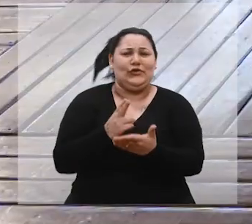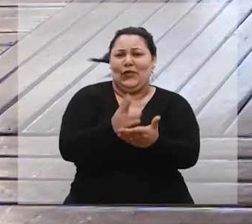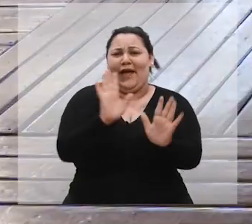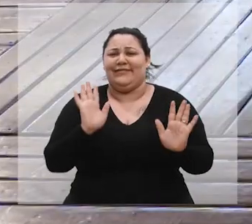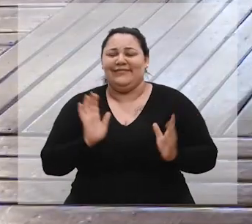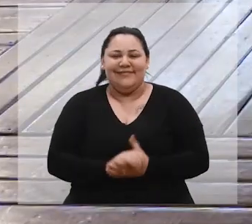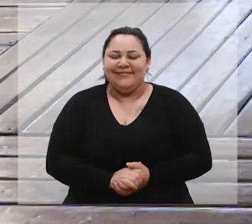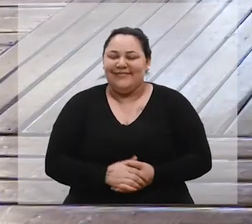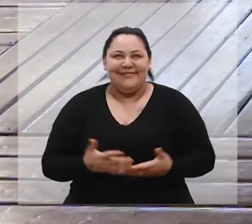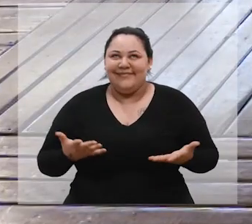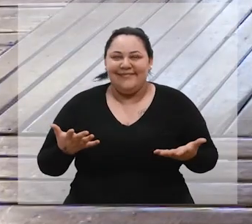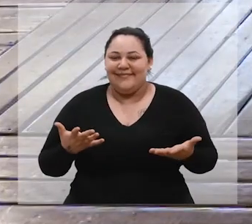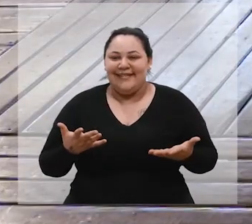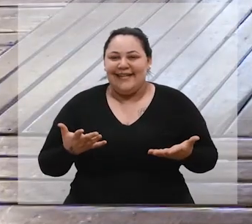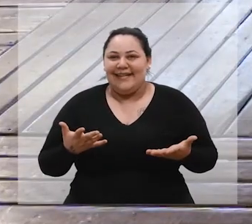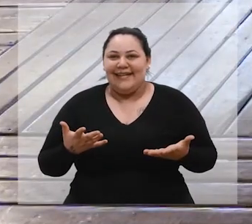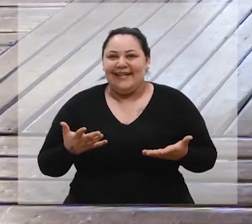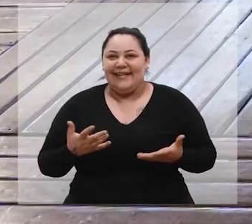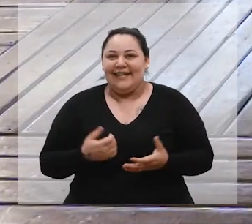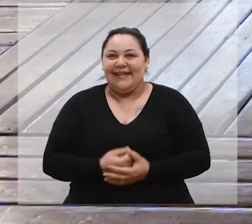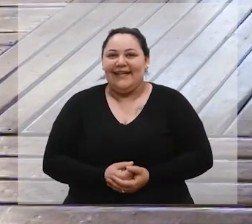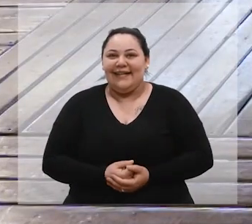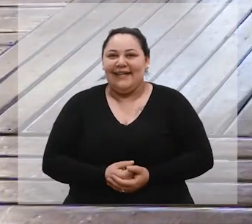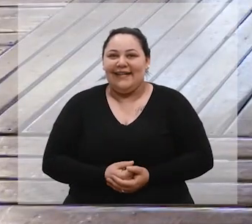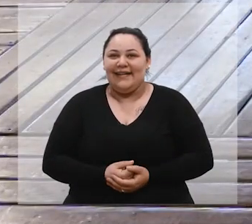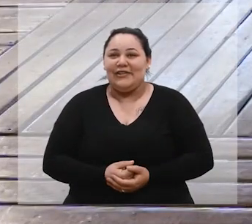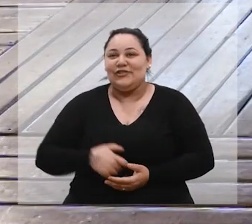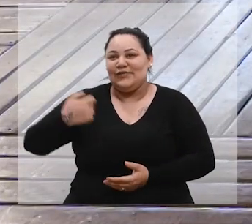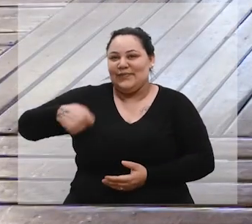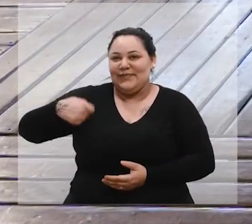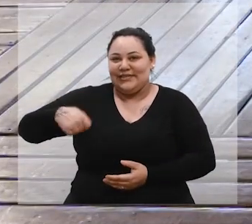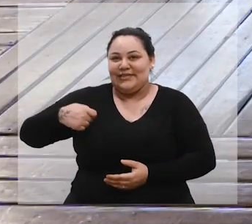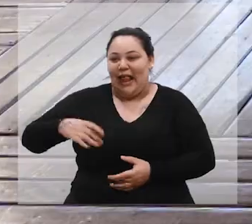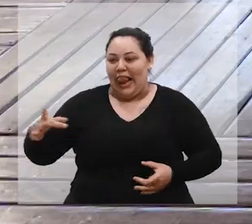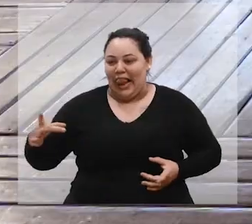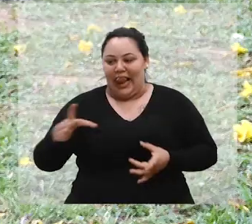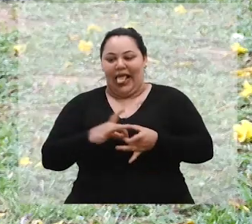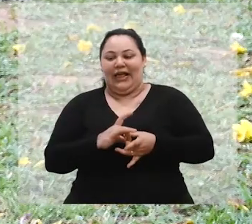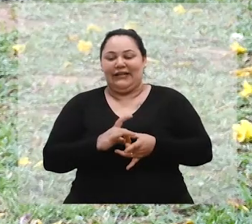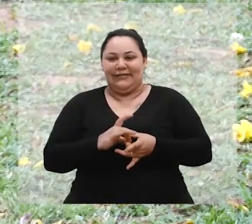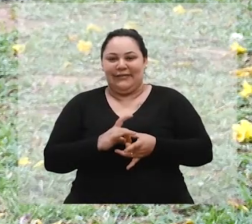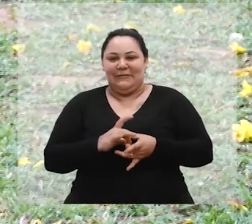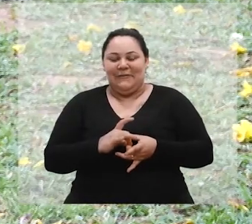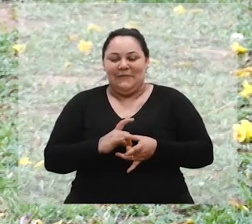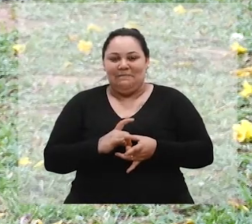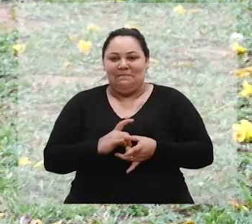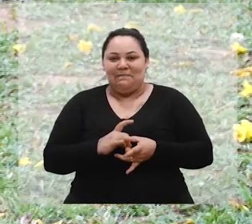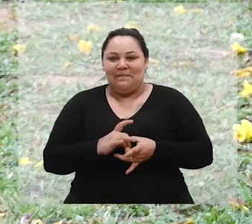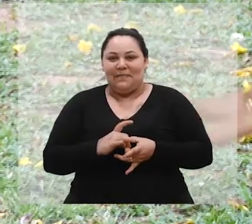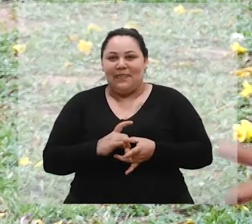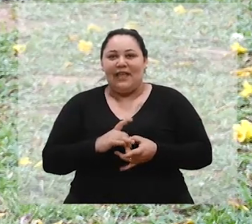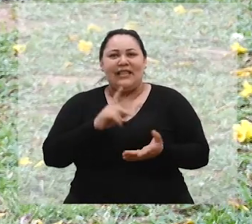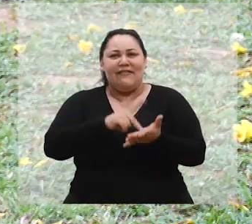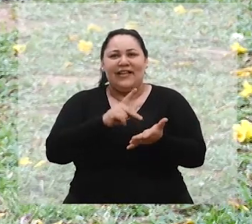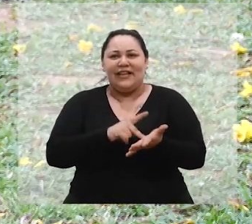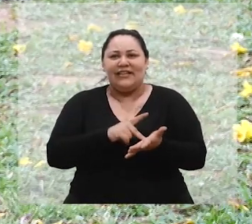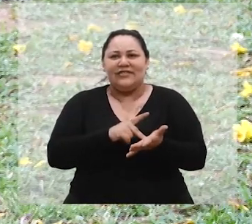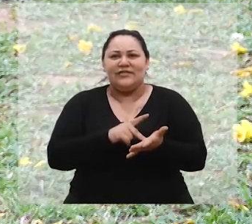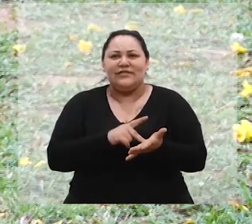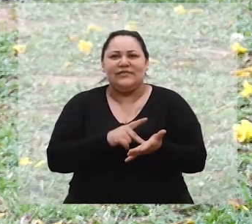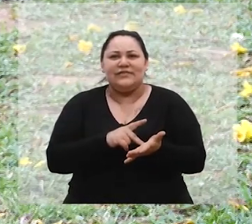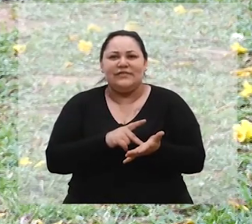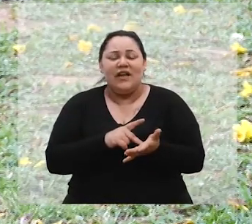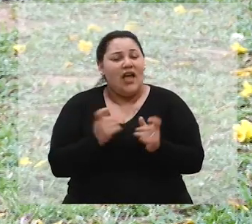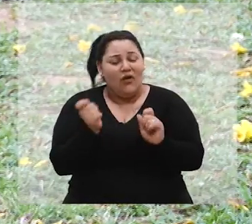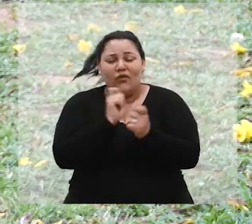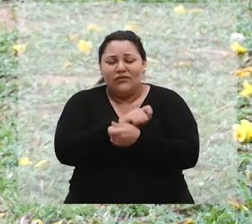né? Bem isso. Parece que a gente vai procurar uma parte que nos falta, né? Metade da laranja. Exato. E, na verdade, o